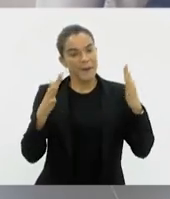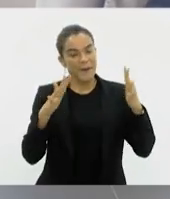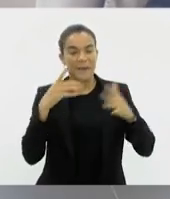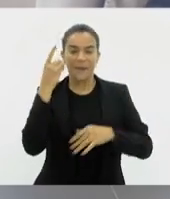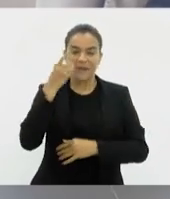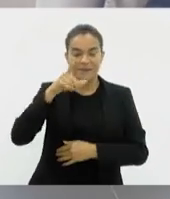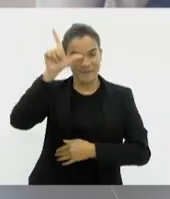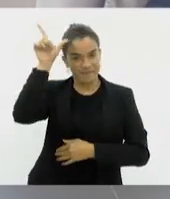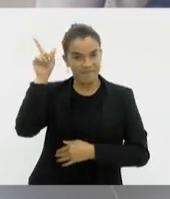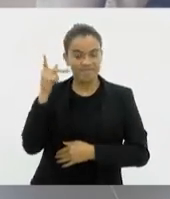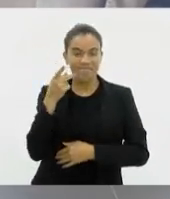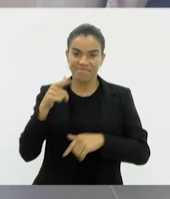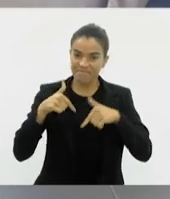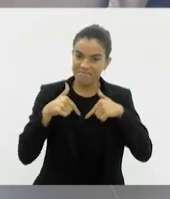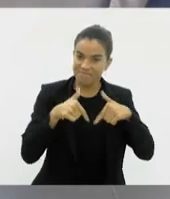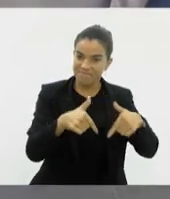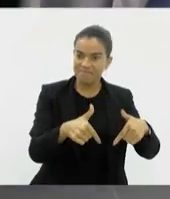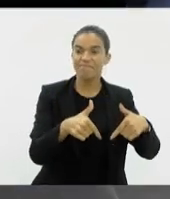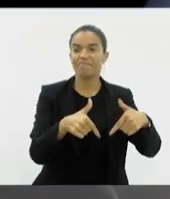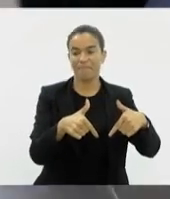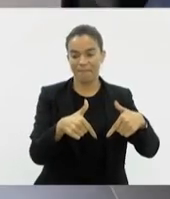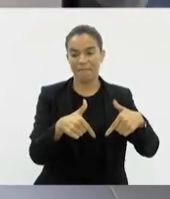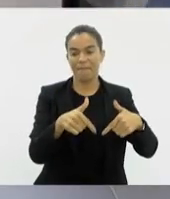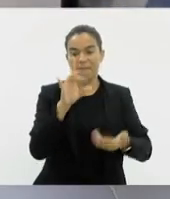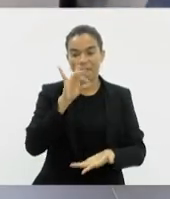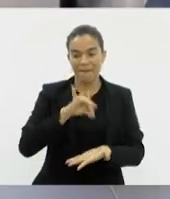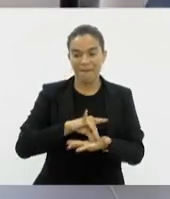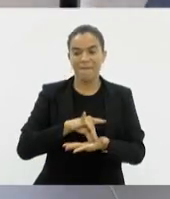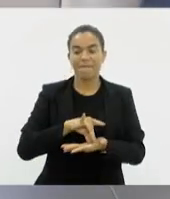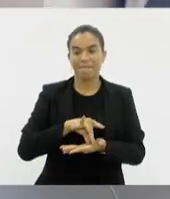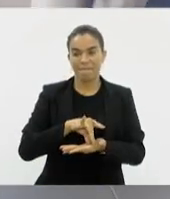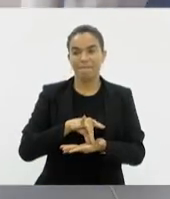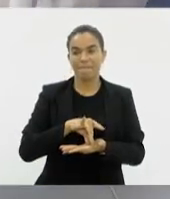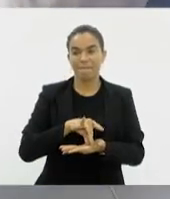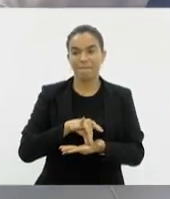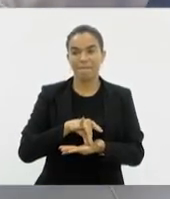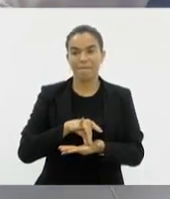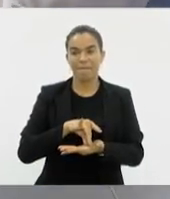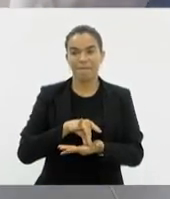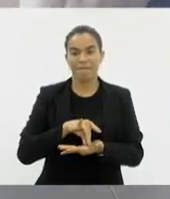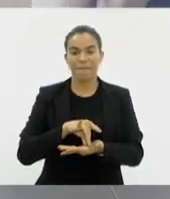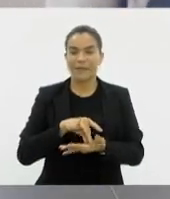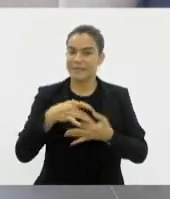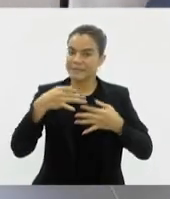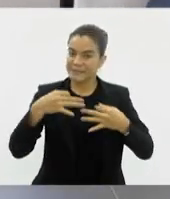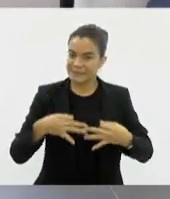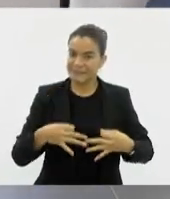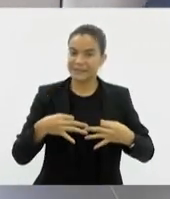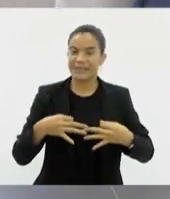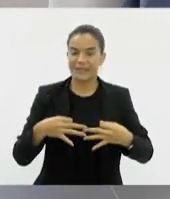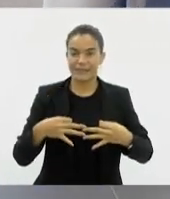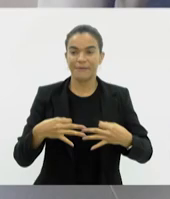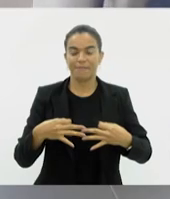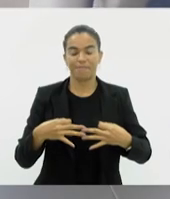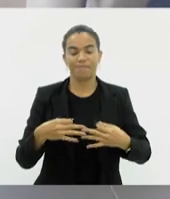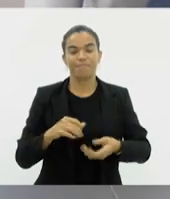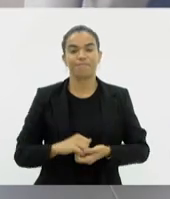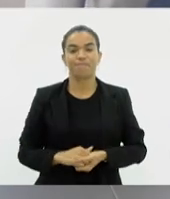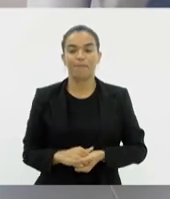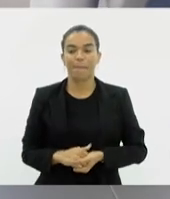Paulo pela iniciativa, de fato, muito benéfica aí para o cidadão